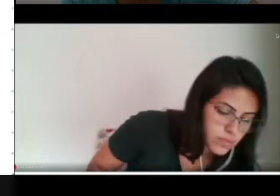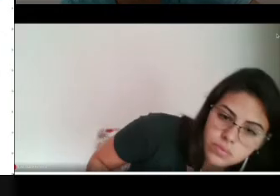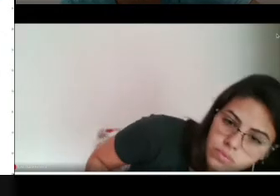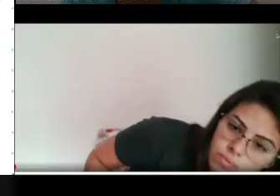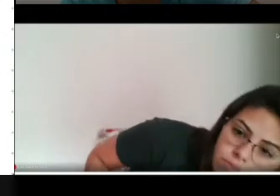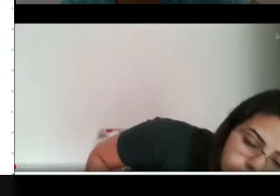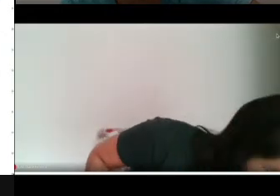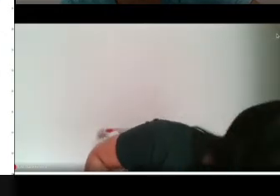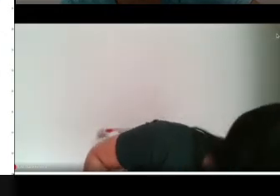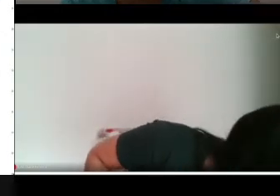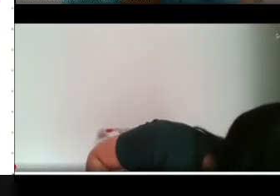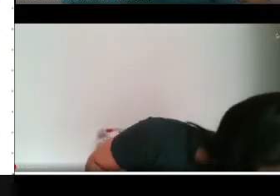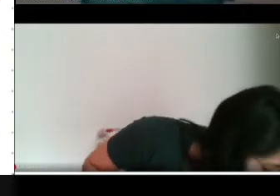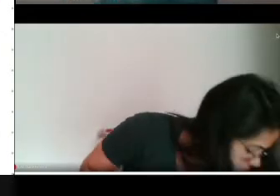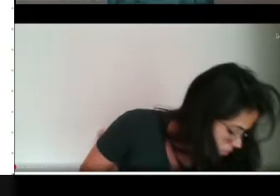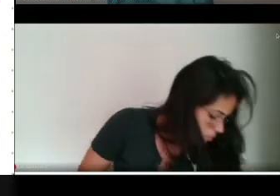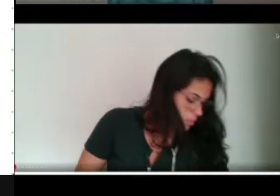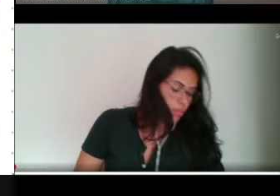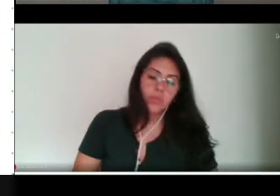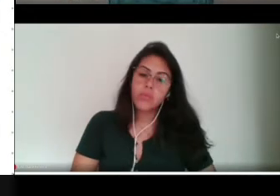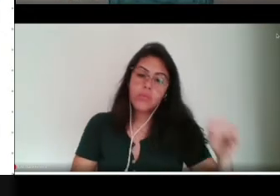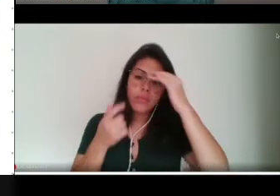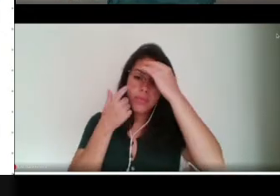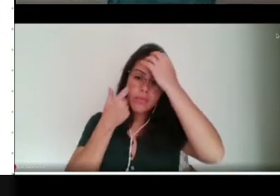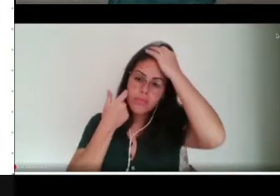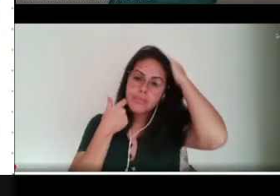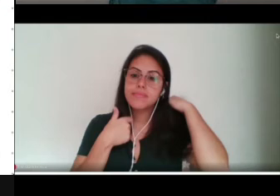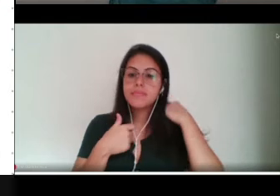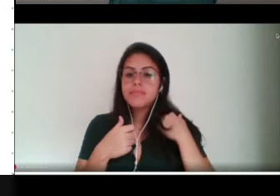Vai levar a mãe para vacinar.